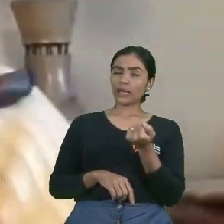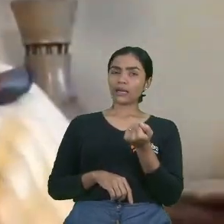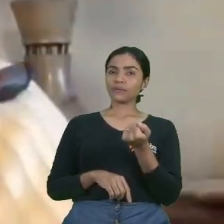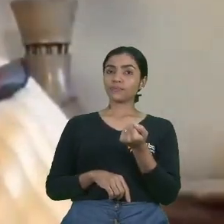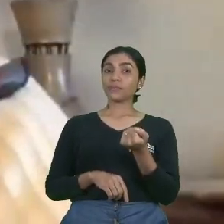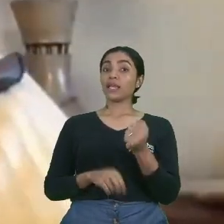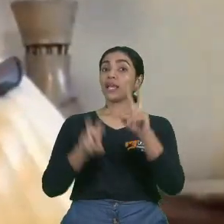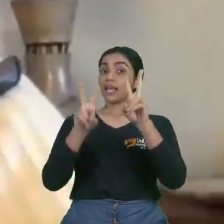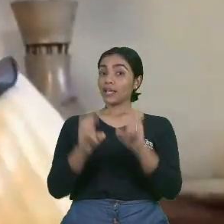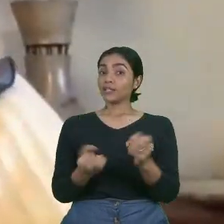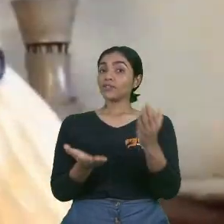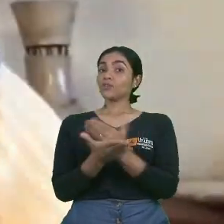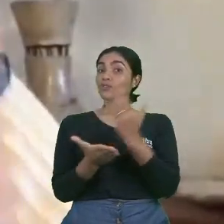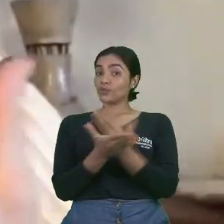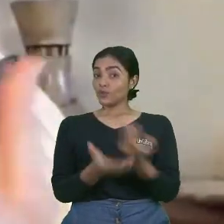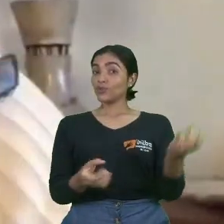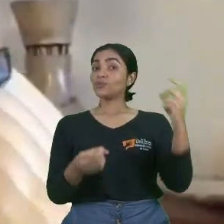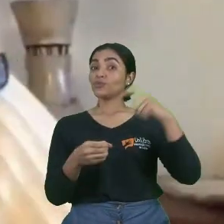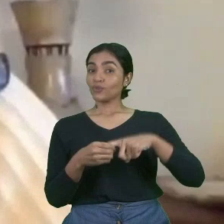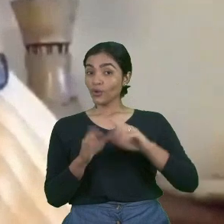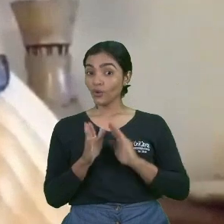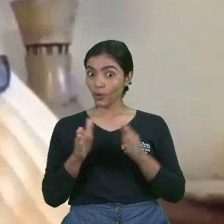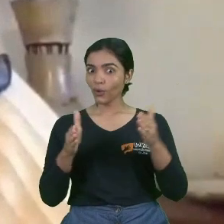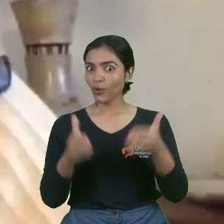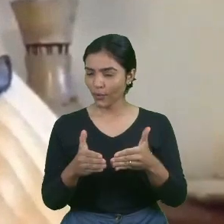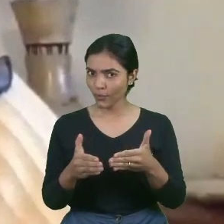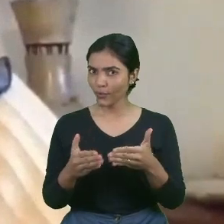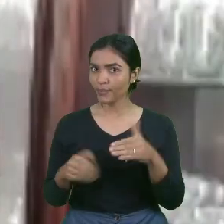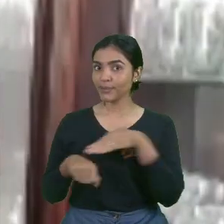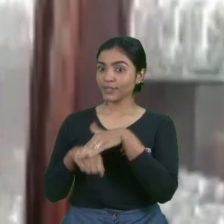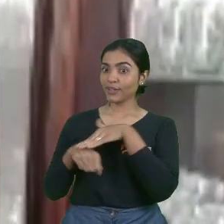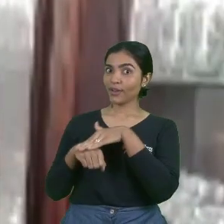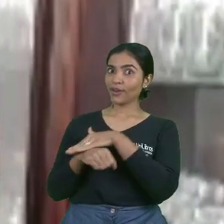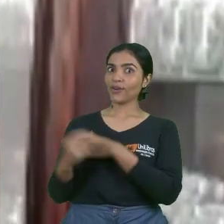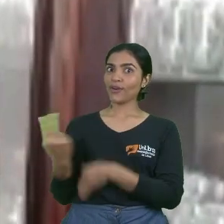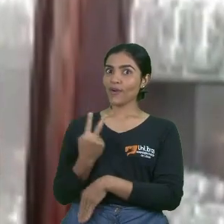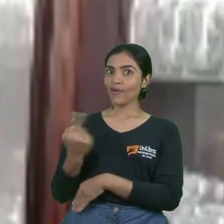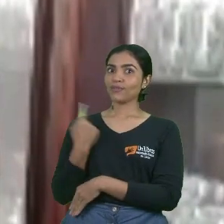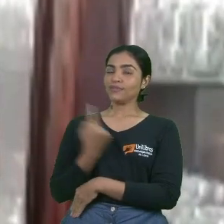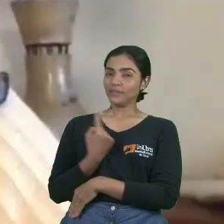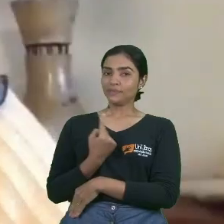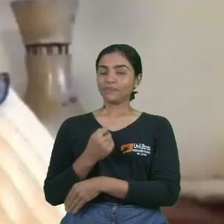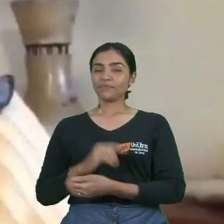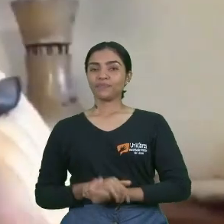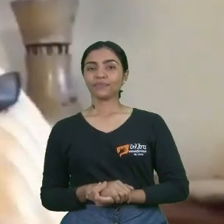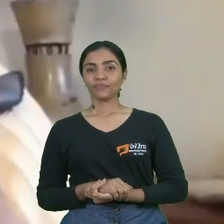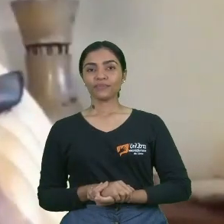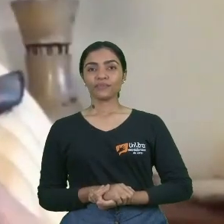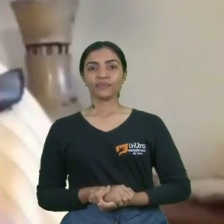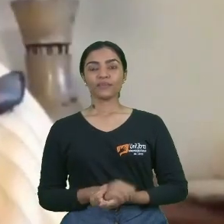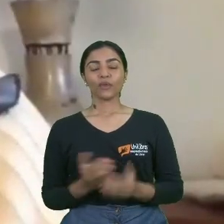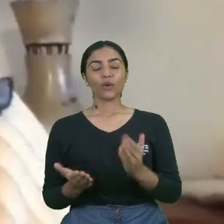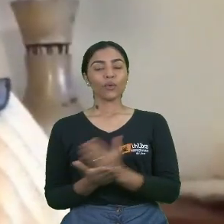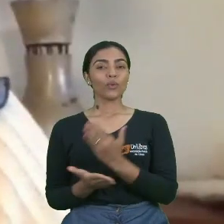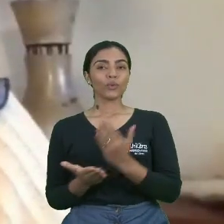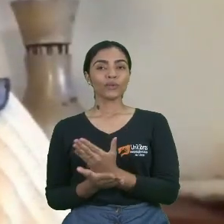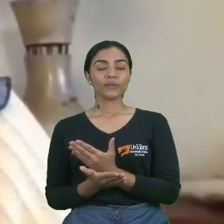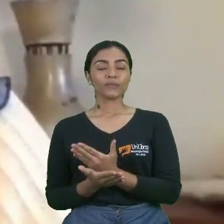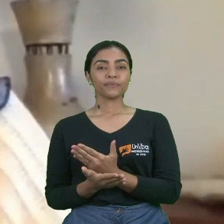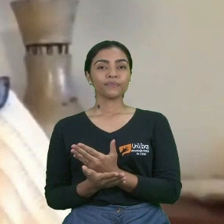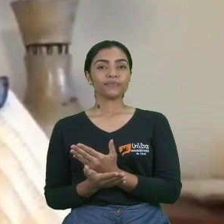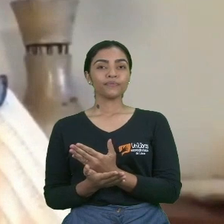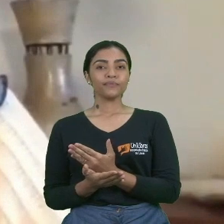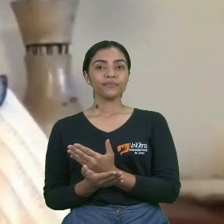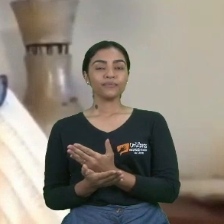livro né que é objeto da nossa conversa aqui nesse nosso nesse livro é